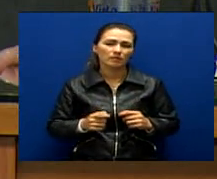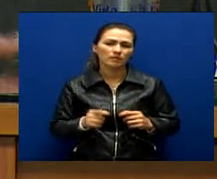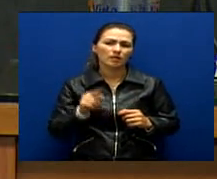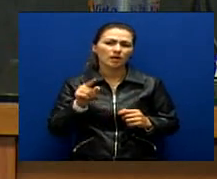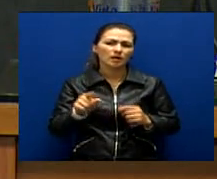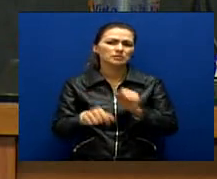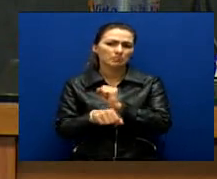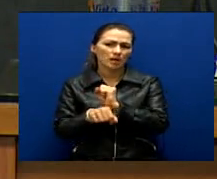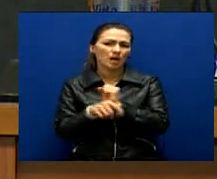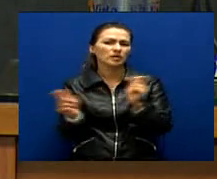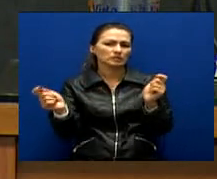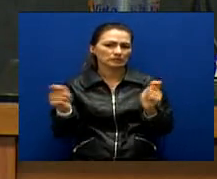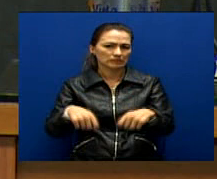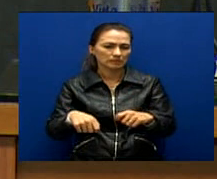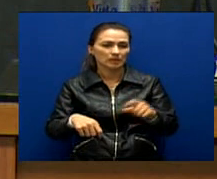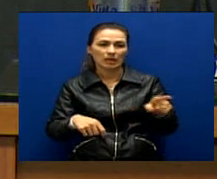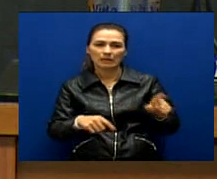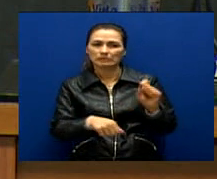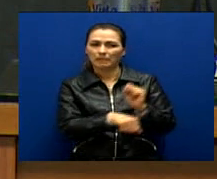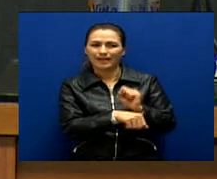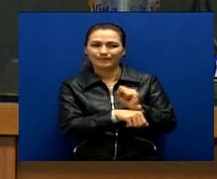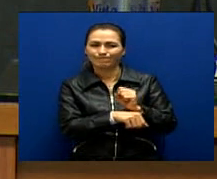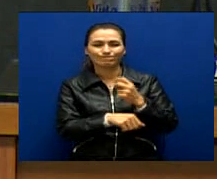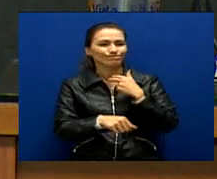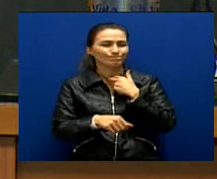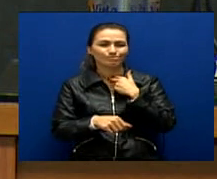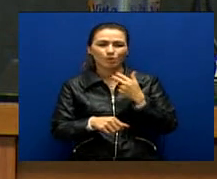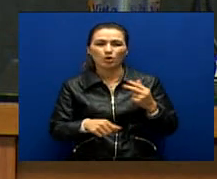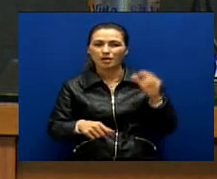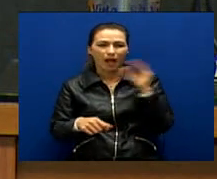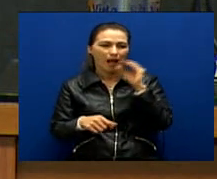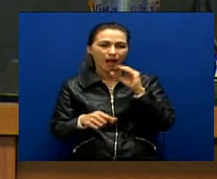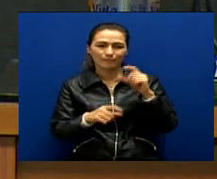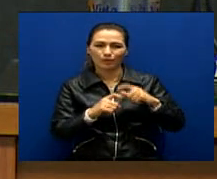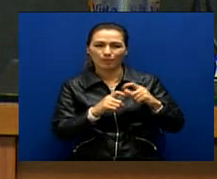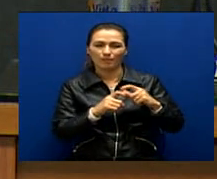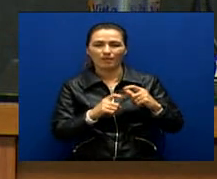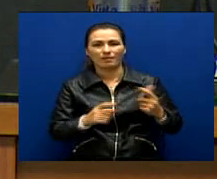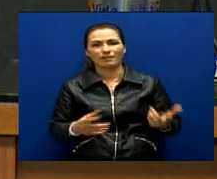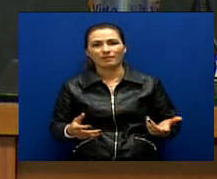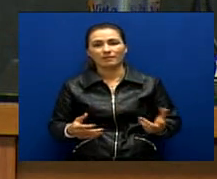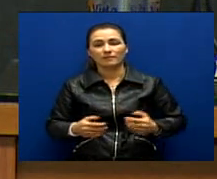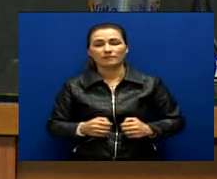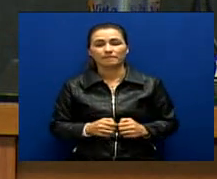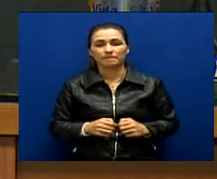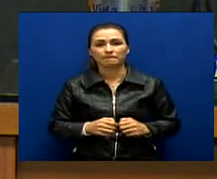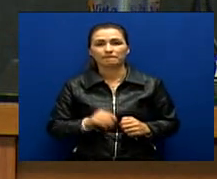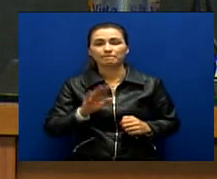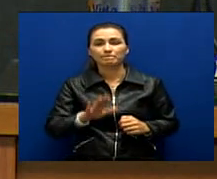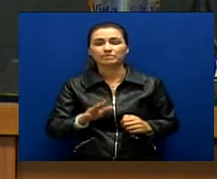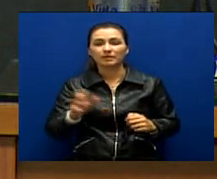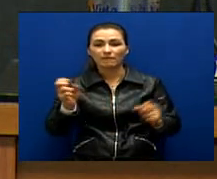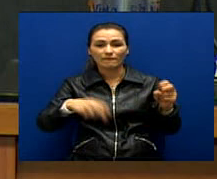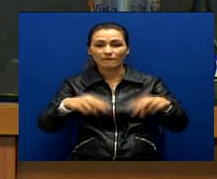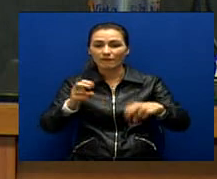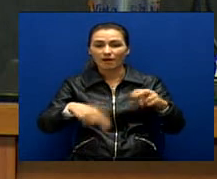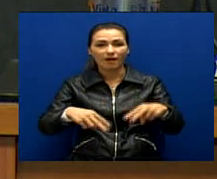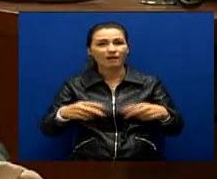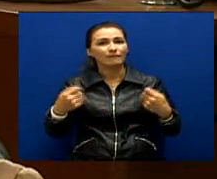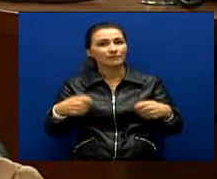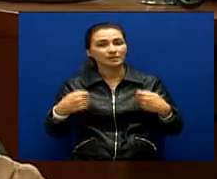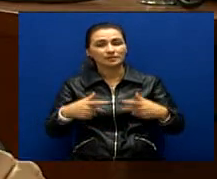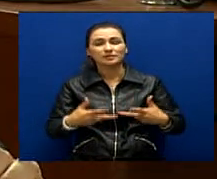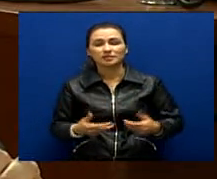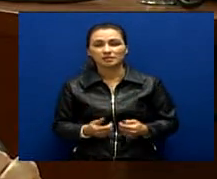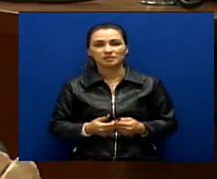não pode agora pra isso acontecer tem que ter um número adequado de oferta de vaga não dá pra falar não vou